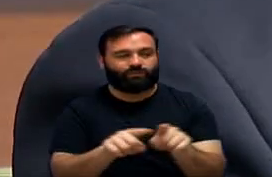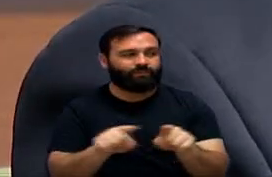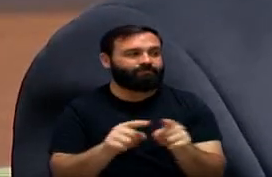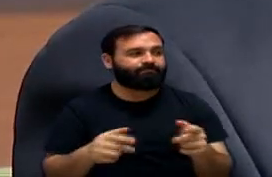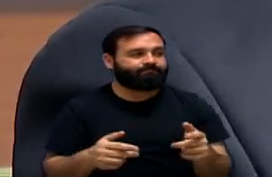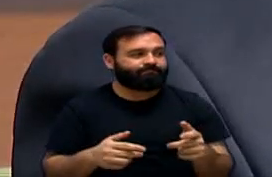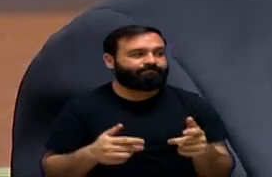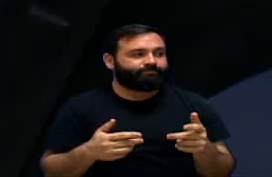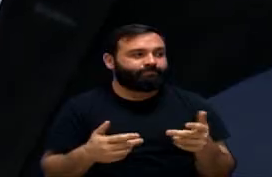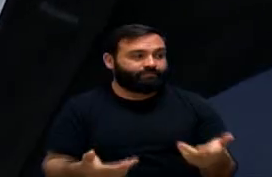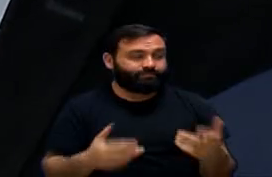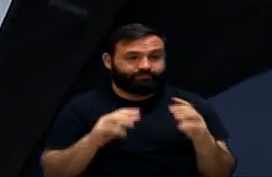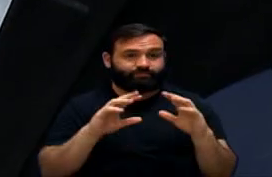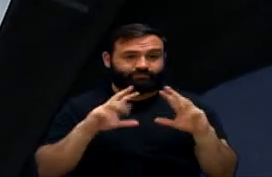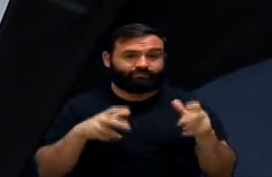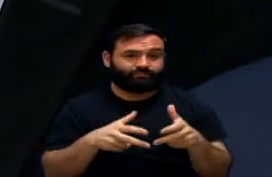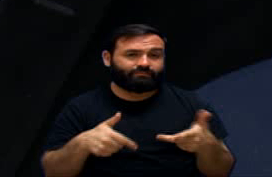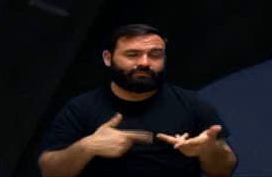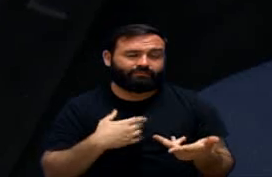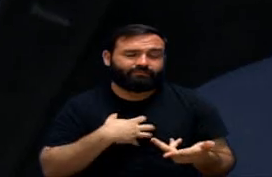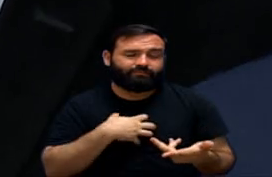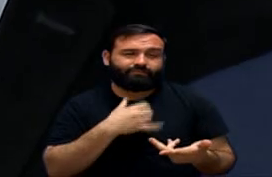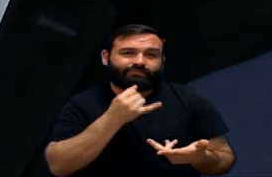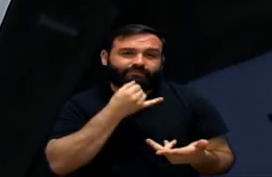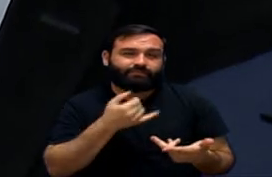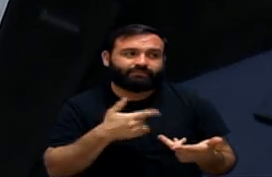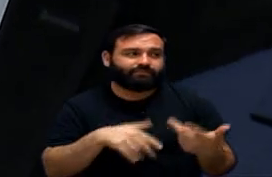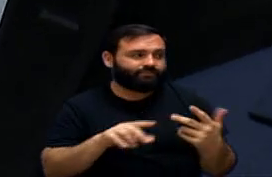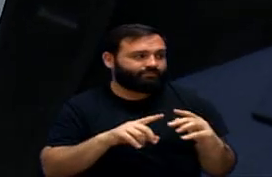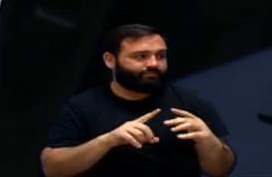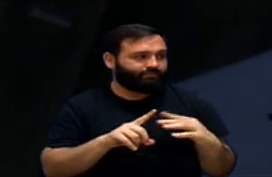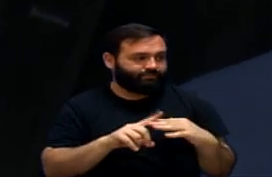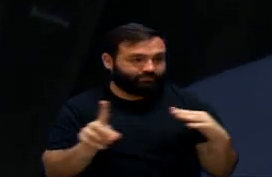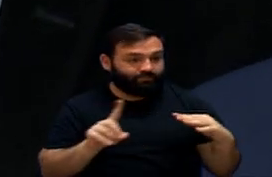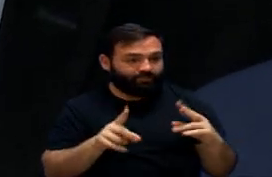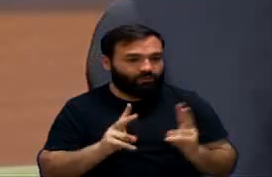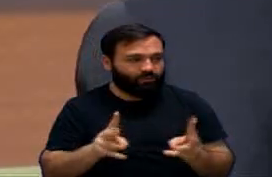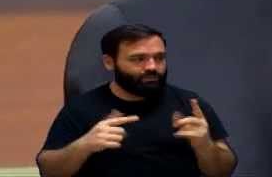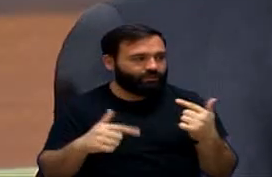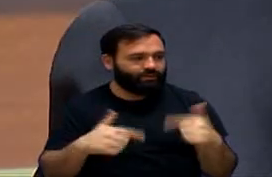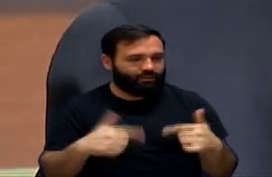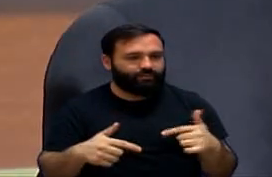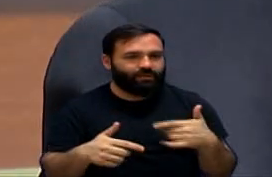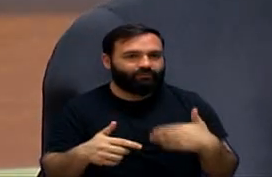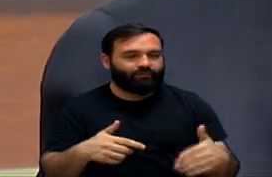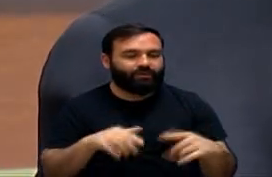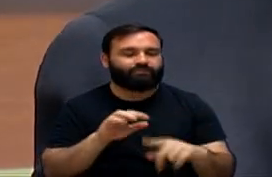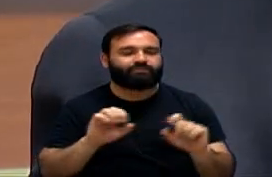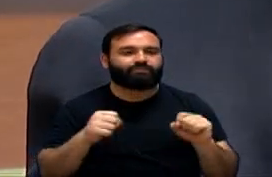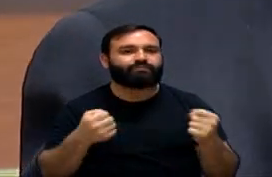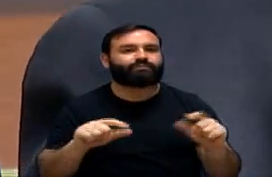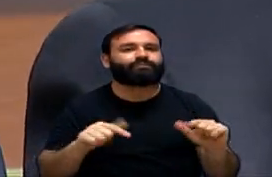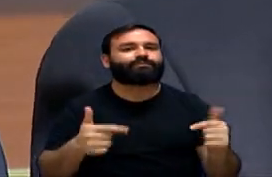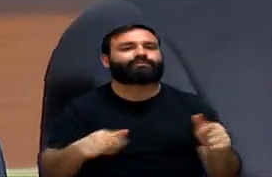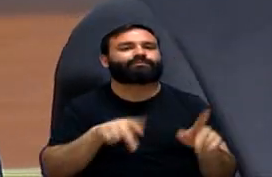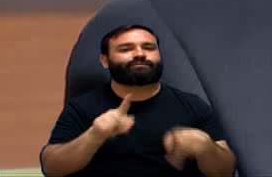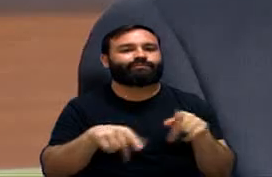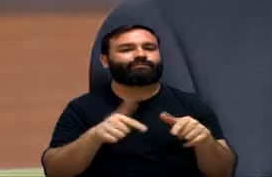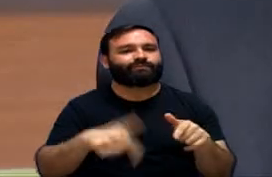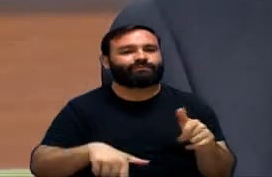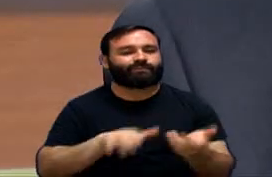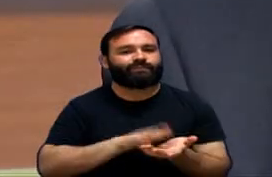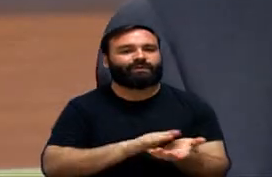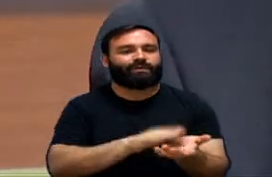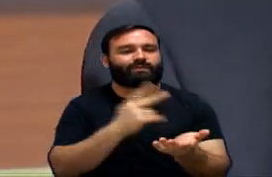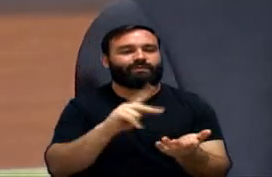então a casa fica triste né com a sua saída mas sabemos que você vai continuar trabalhando em prol da nossa população e mais uma vez meus